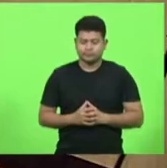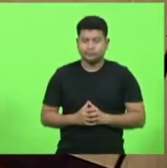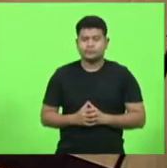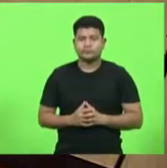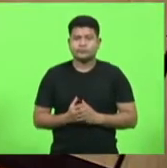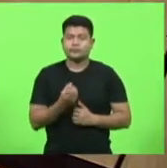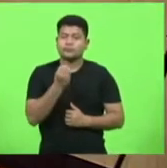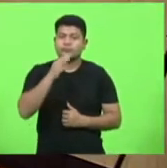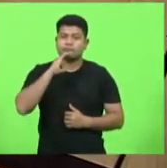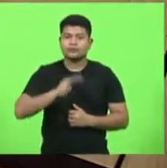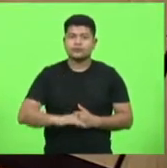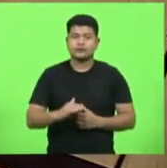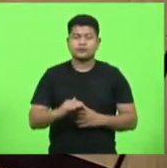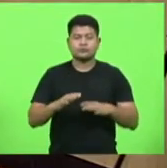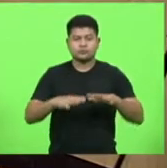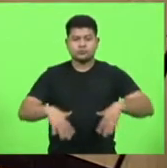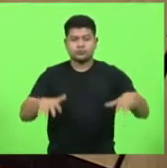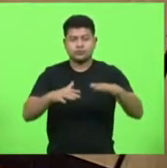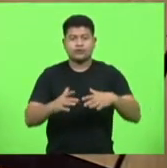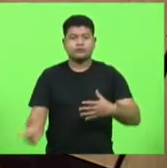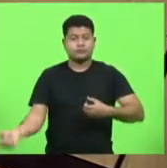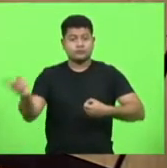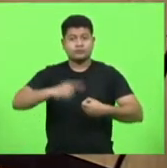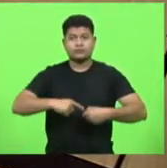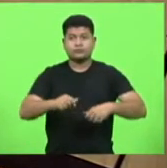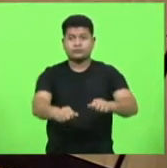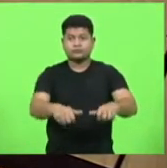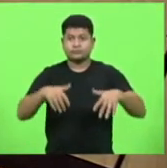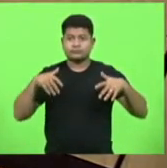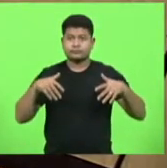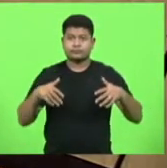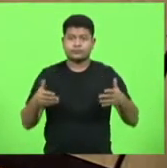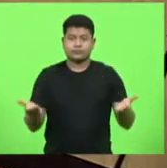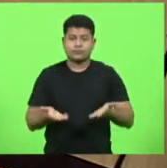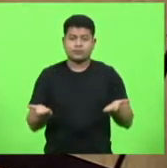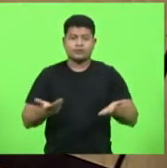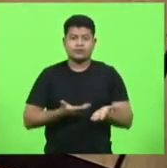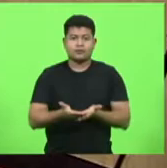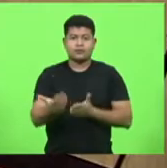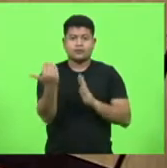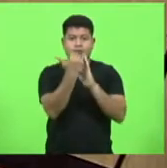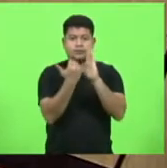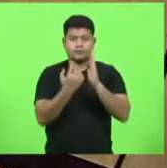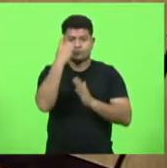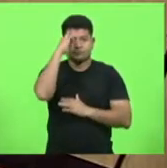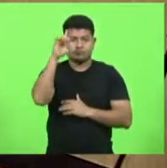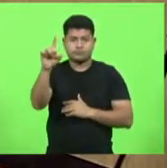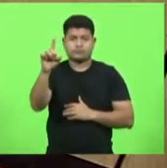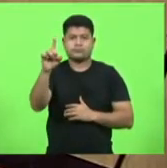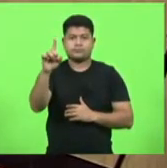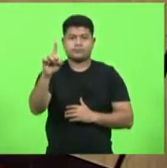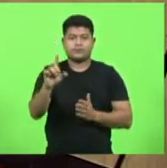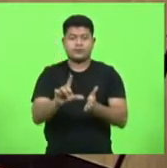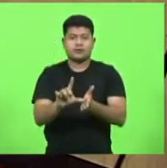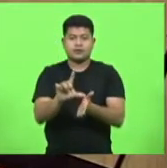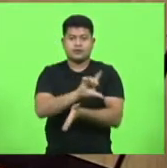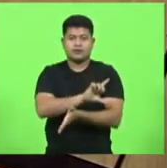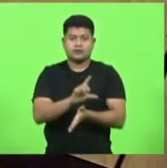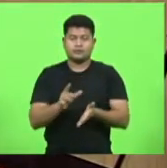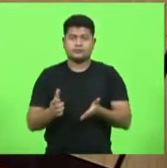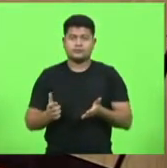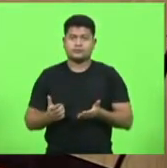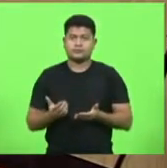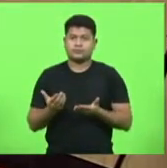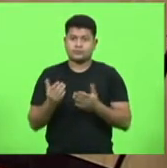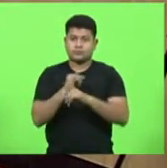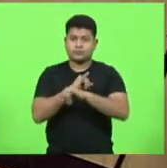Boa tarde a todos. Reaberta a sessão, passamos à ordem do dia. Antes mesmo,